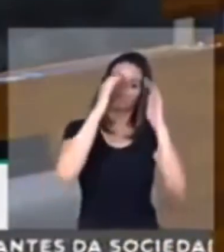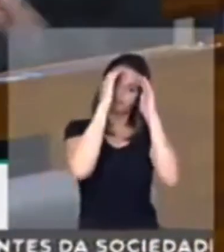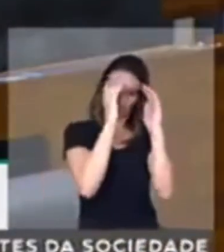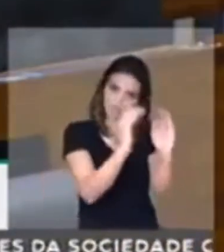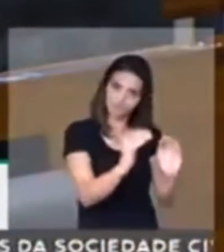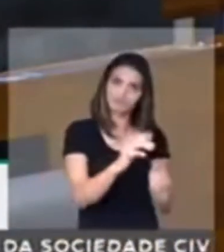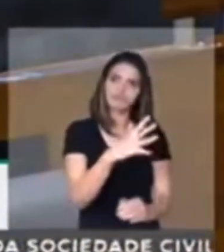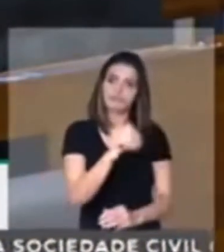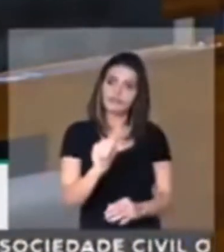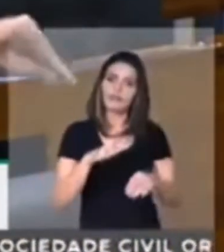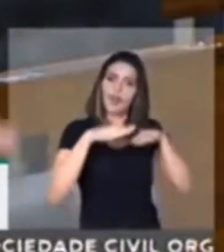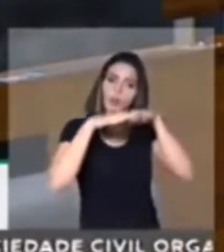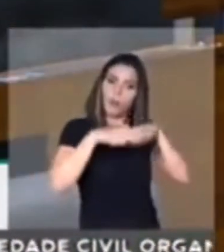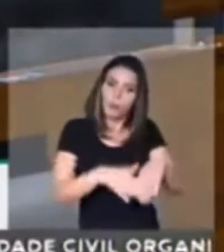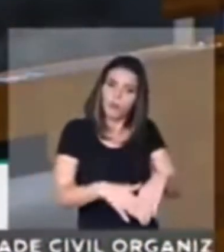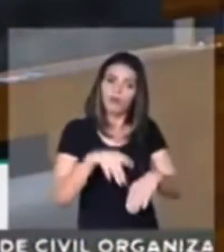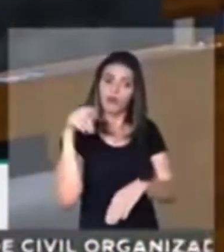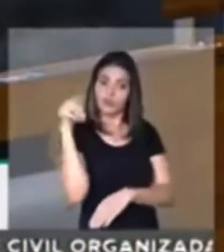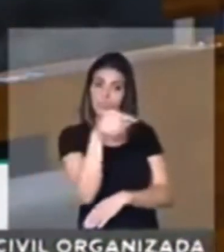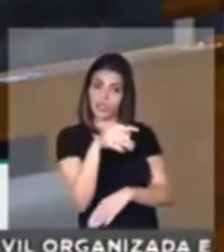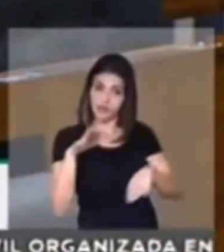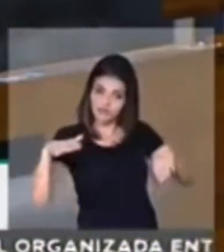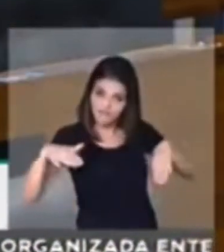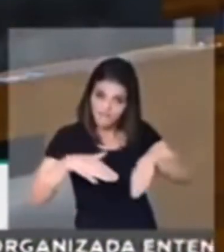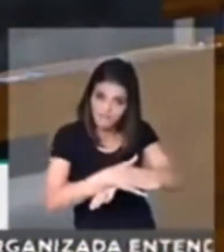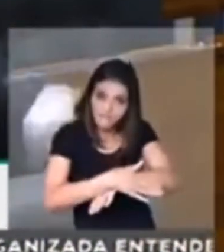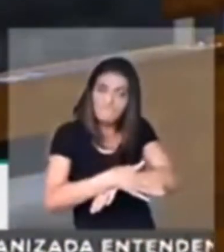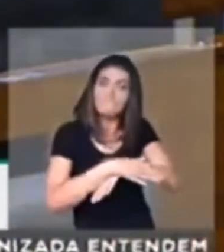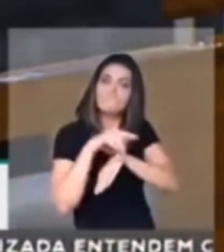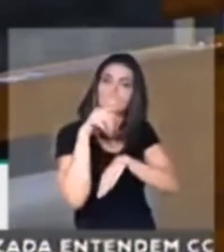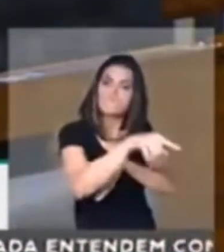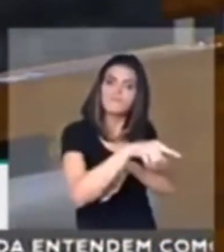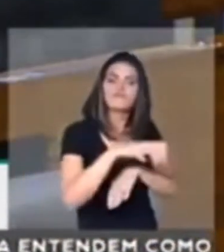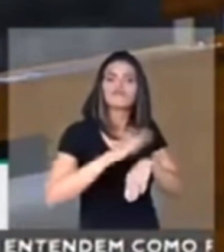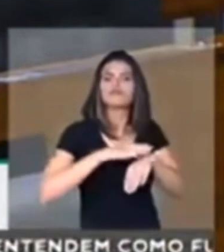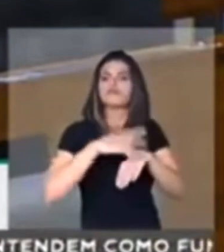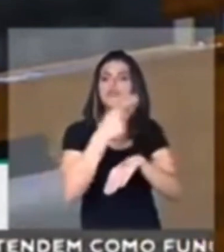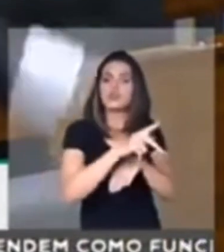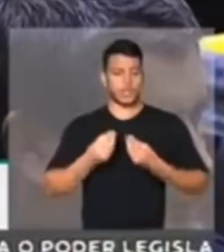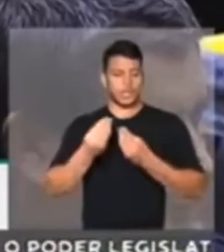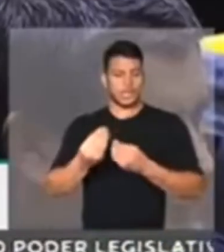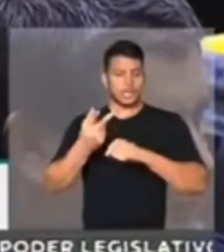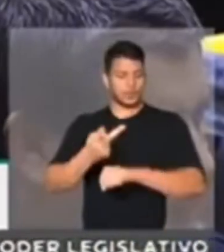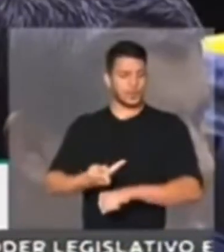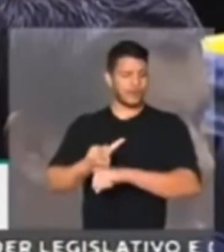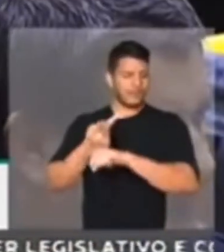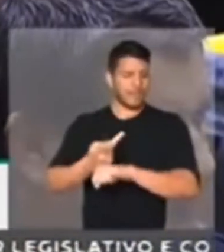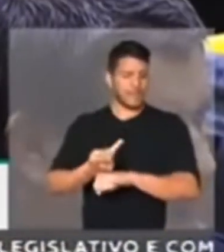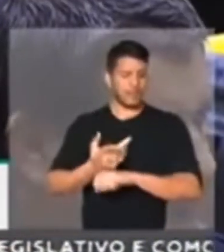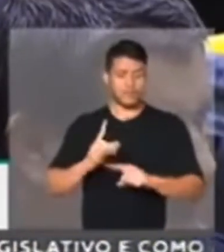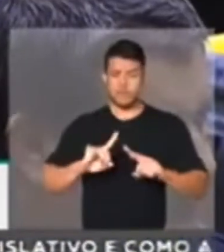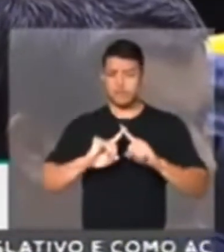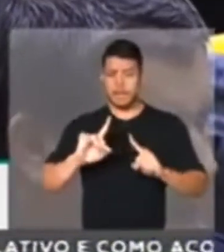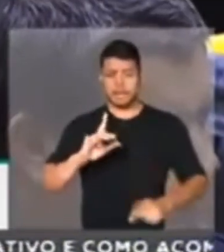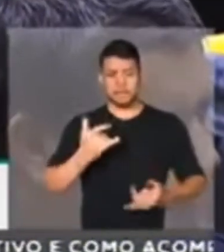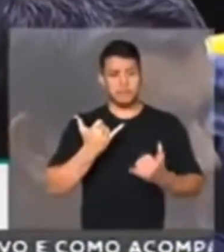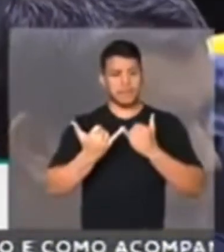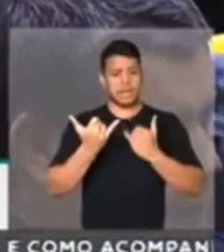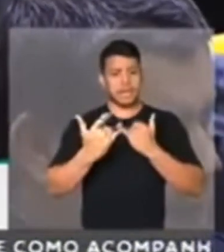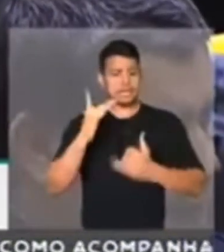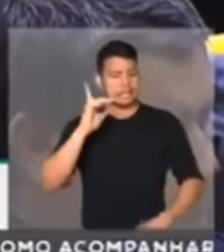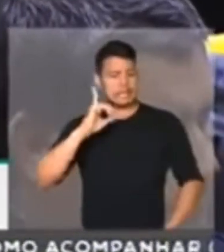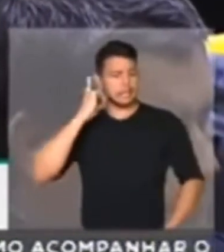senhor recolha-se na sua ignorância, na sua insignificância, na sua pequenez. E a deputada está com problema